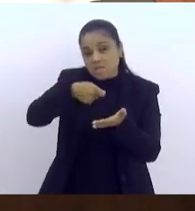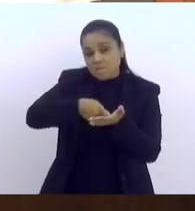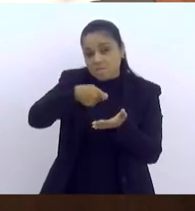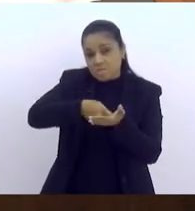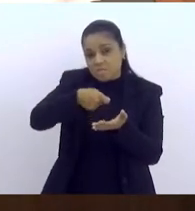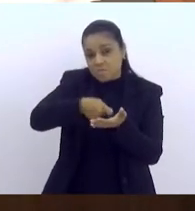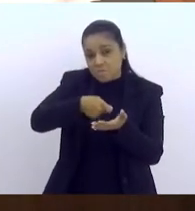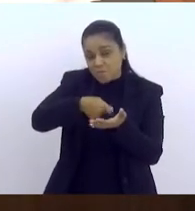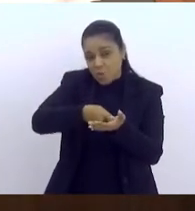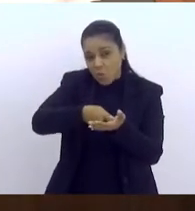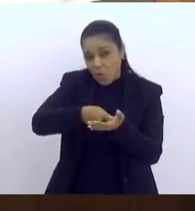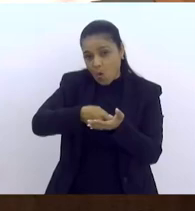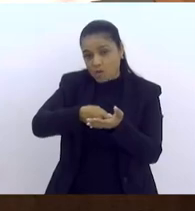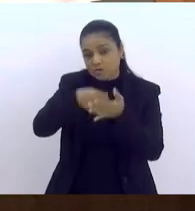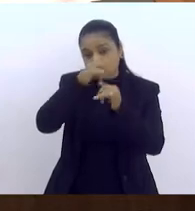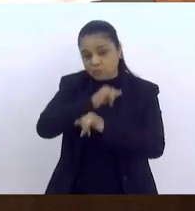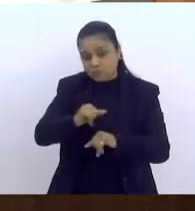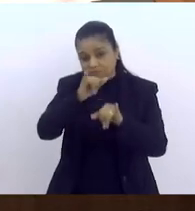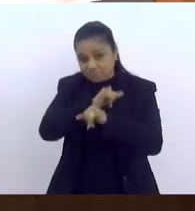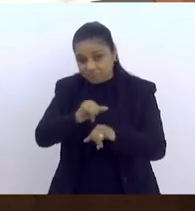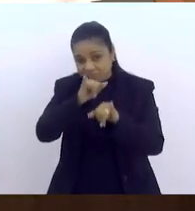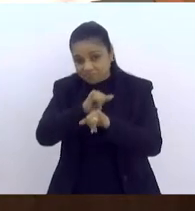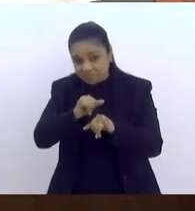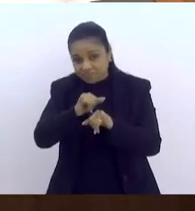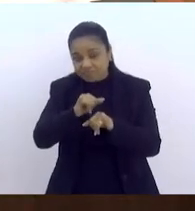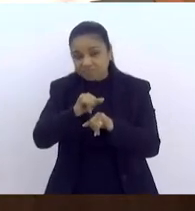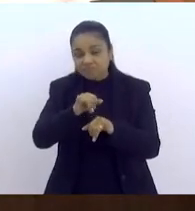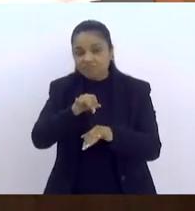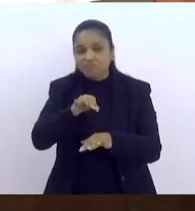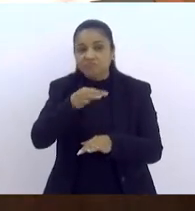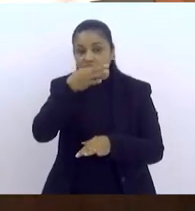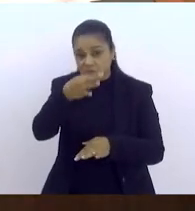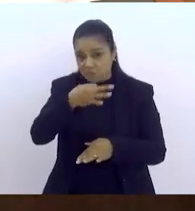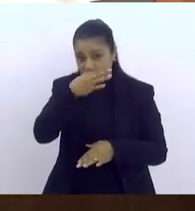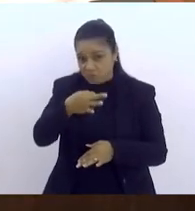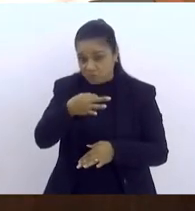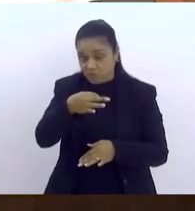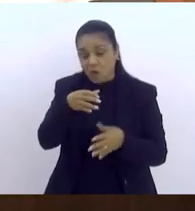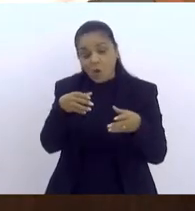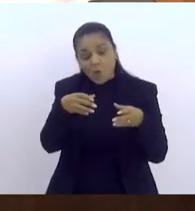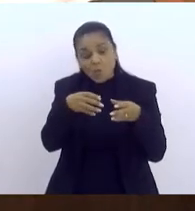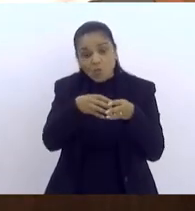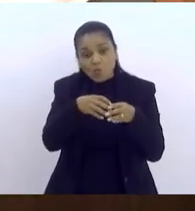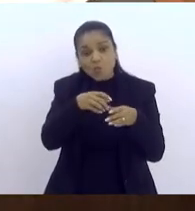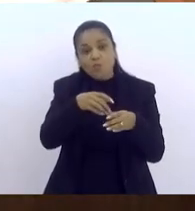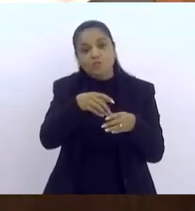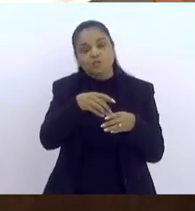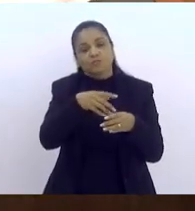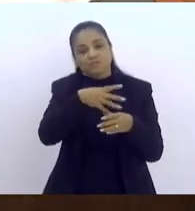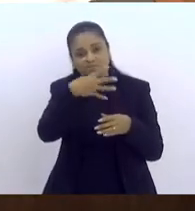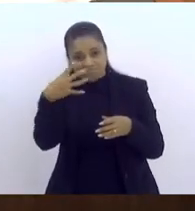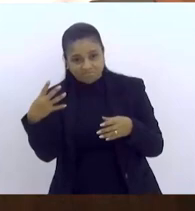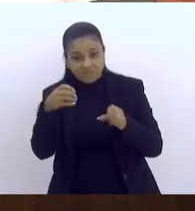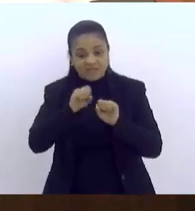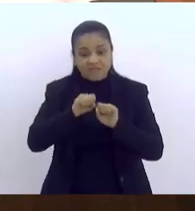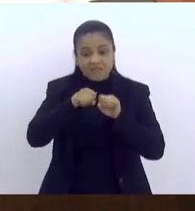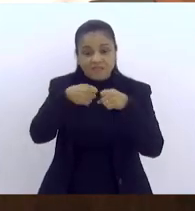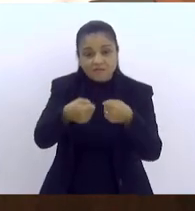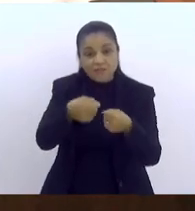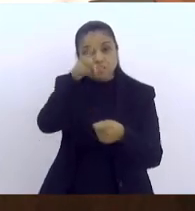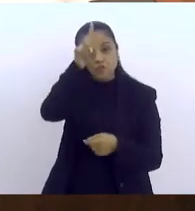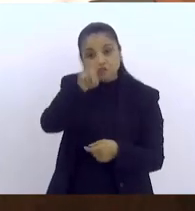suas narrativas, de que é um grupo que simplesmente defende os direitos dos